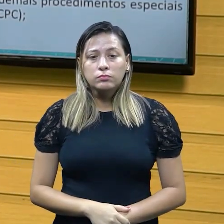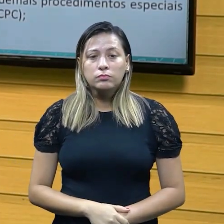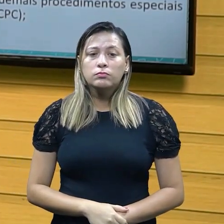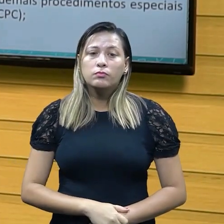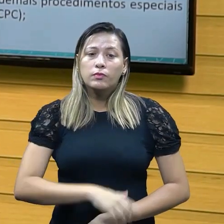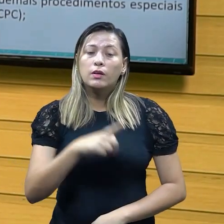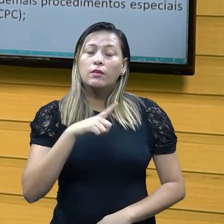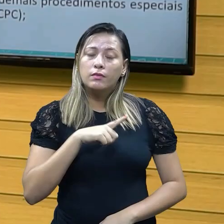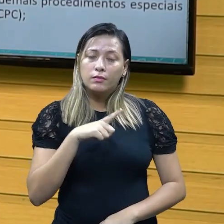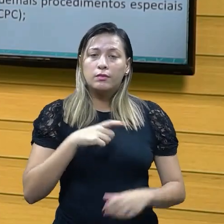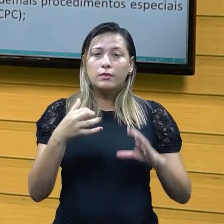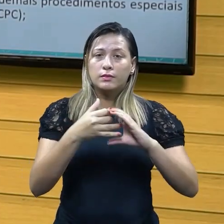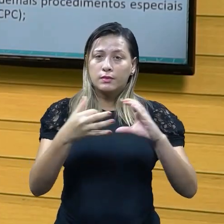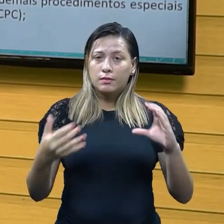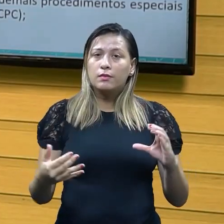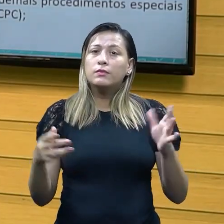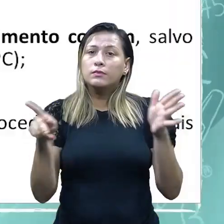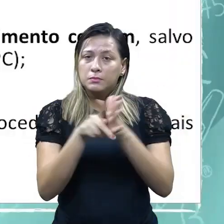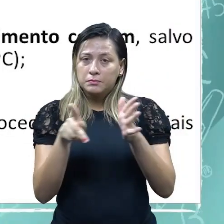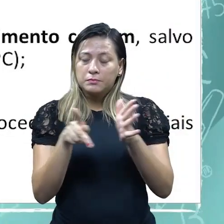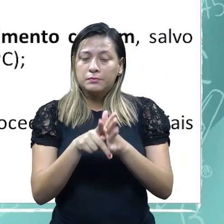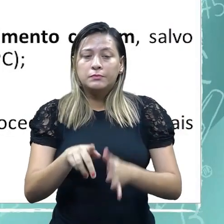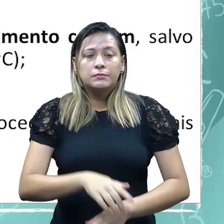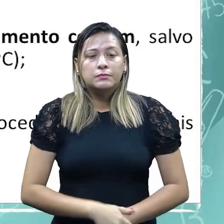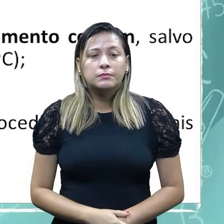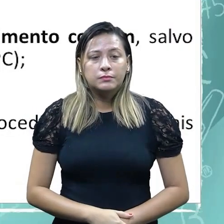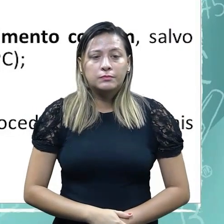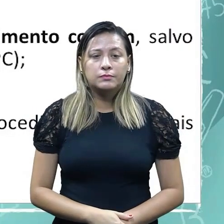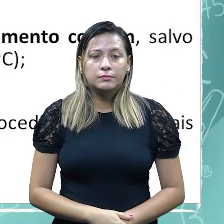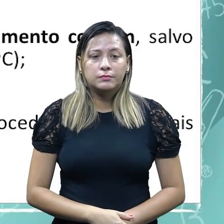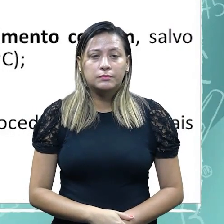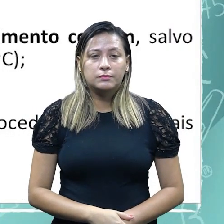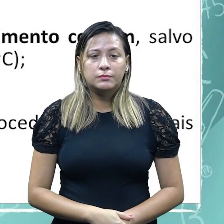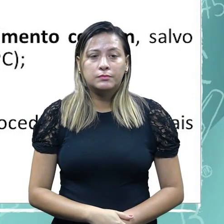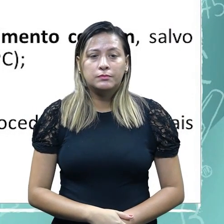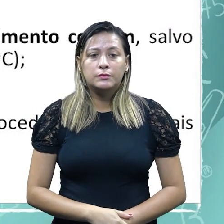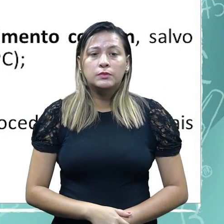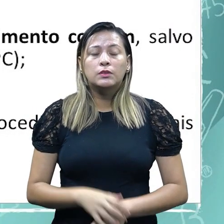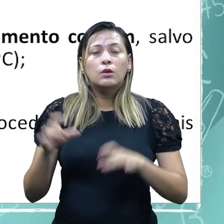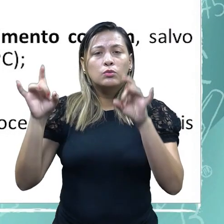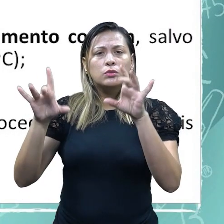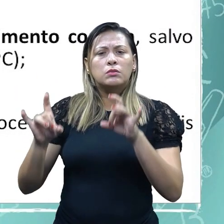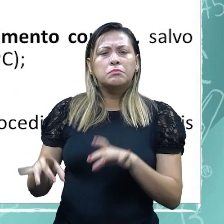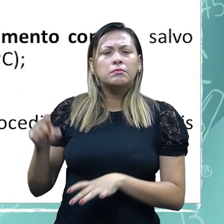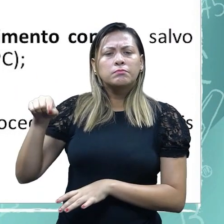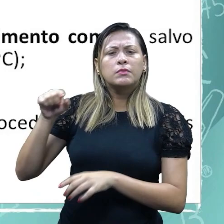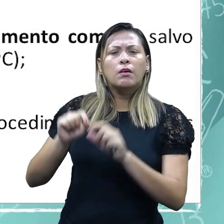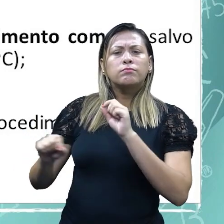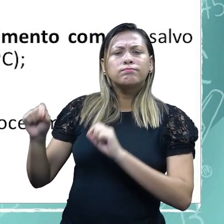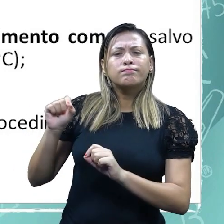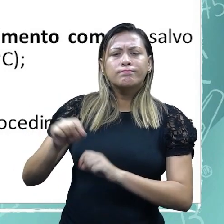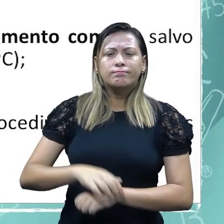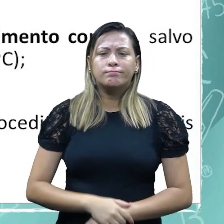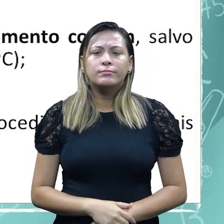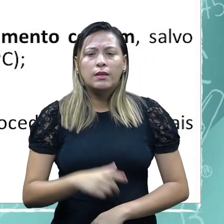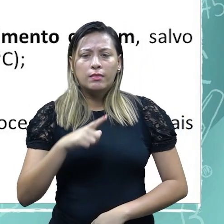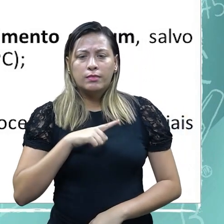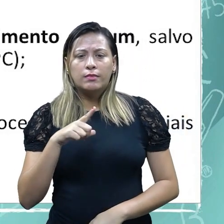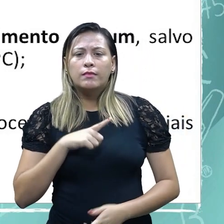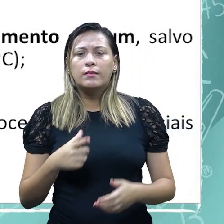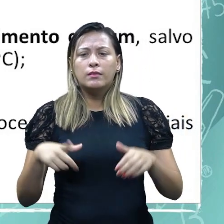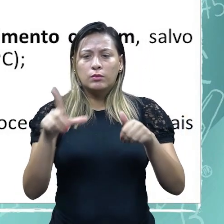suas características individuais, tá? Então, os procedimentos especiais são um deles. Você tem eles dispostos